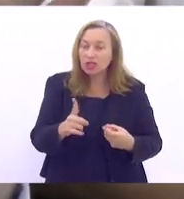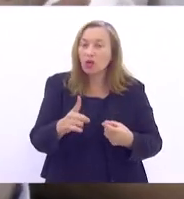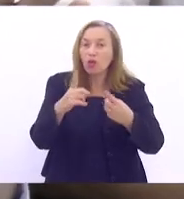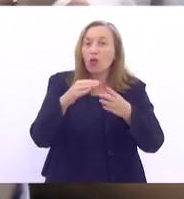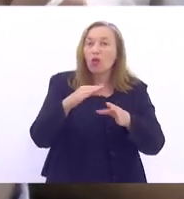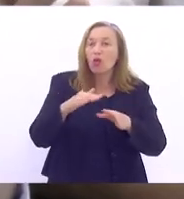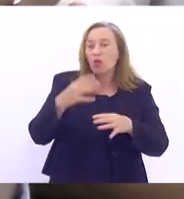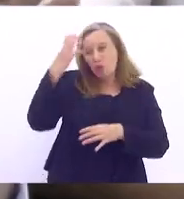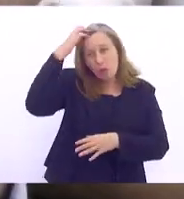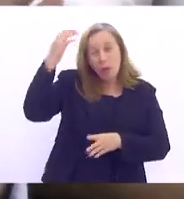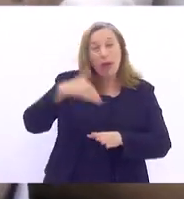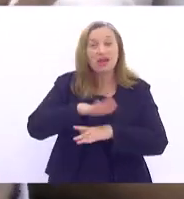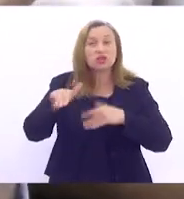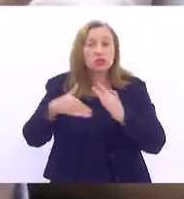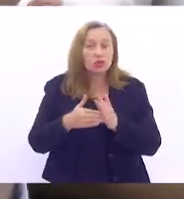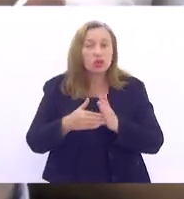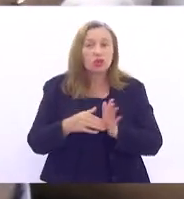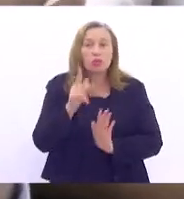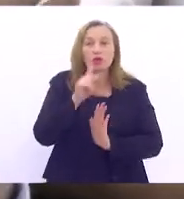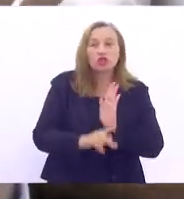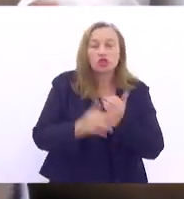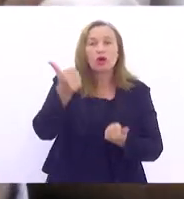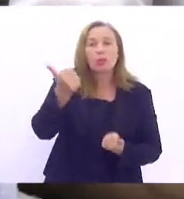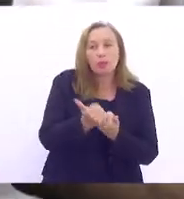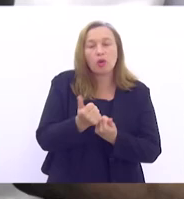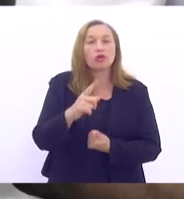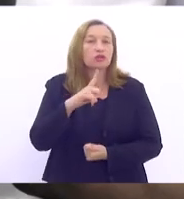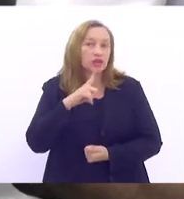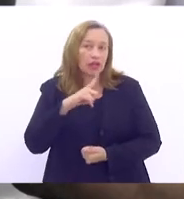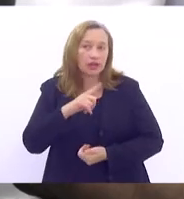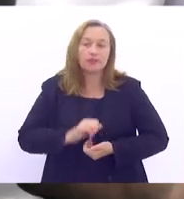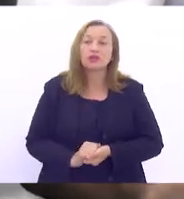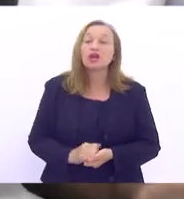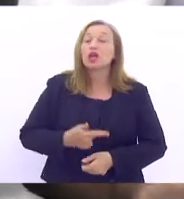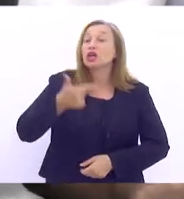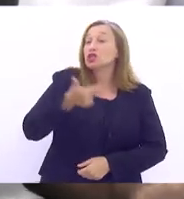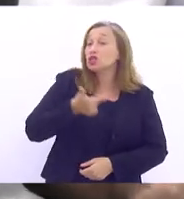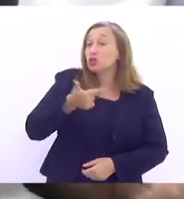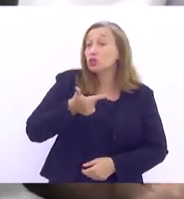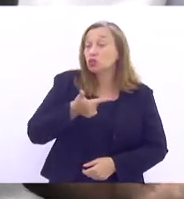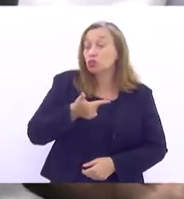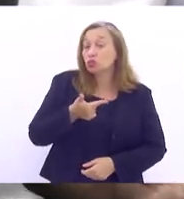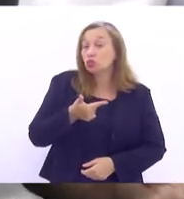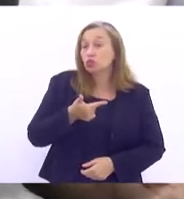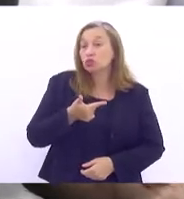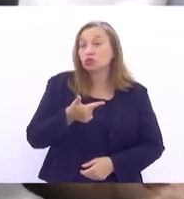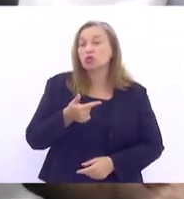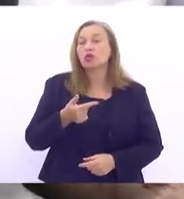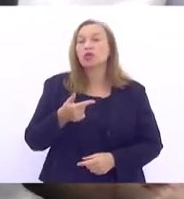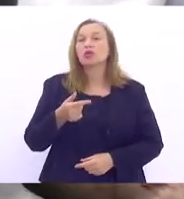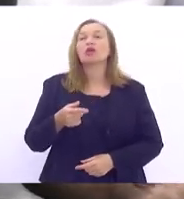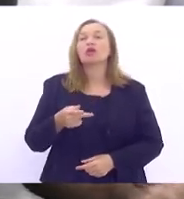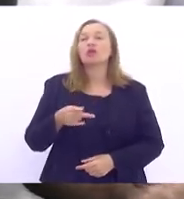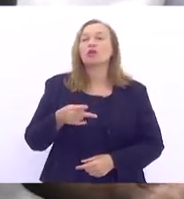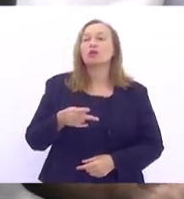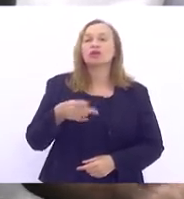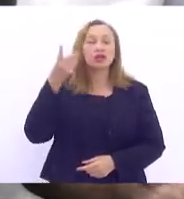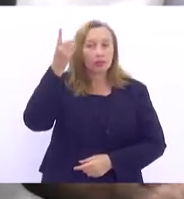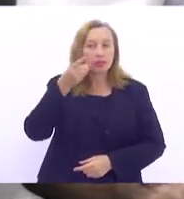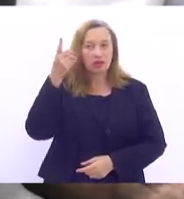Então, dizer que o projeto conta com apoio das torcidas. E a segunda questão, sobre o ponto que o deputado Luiz Paulo